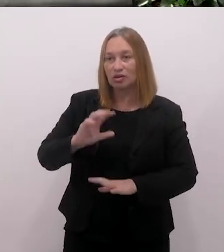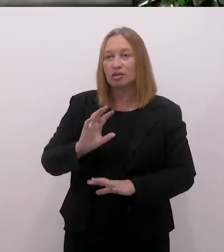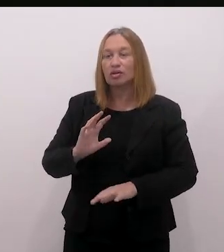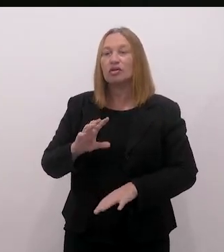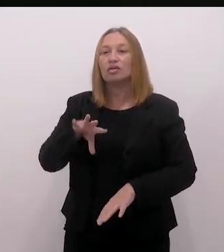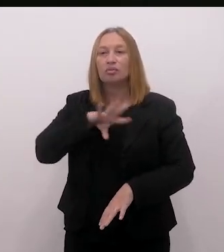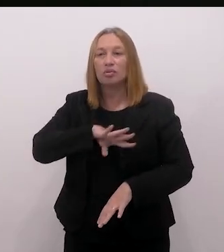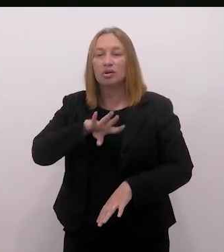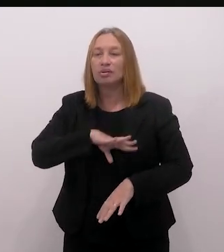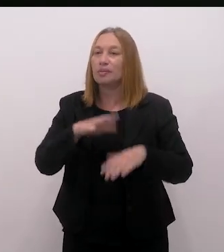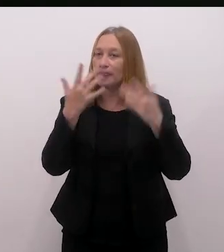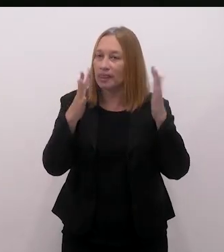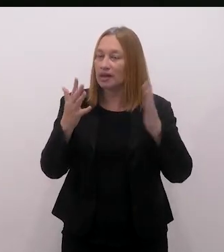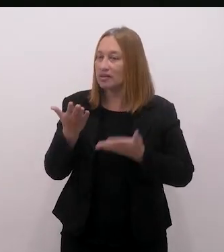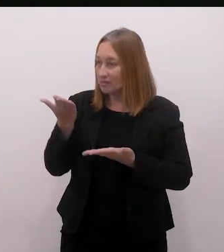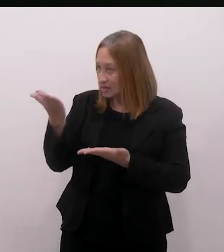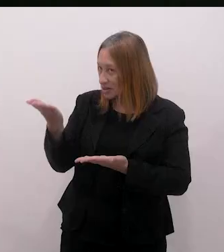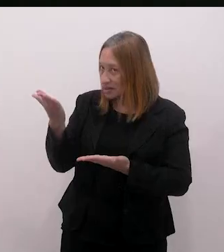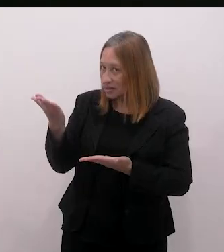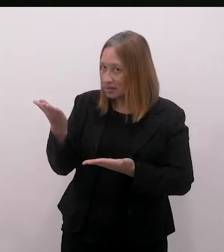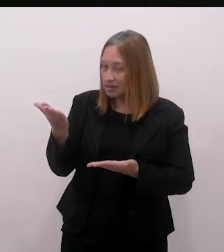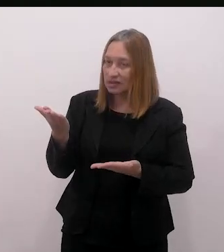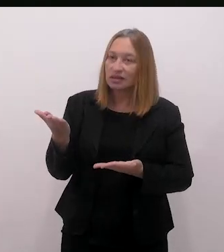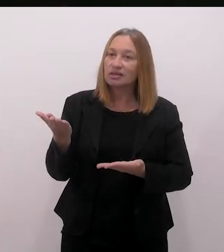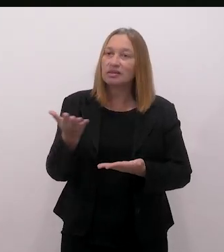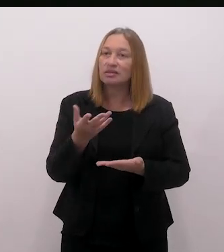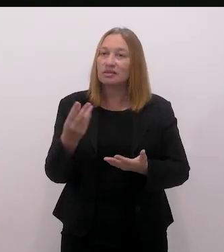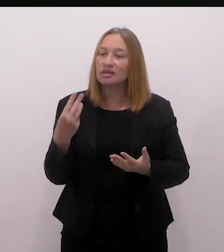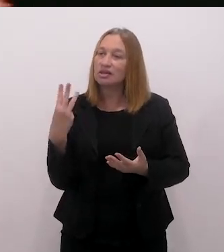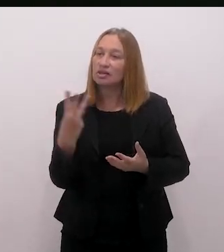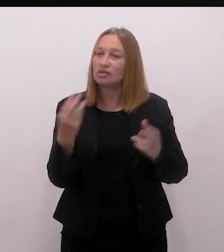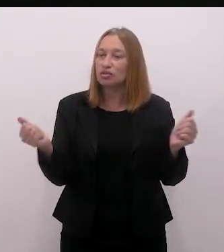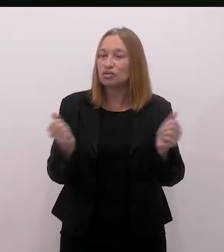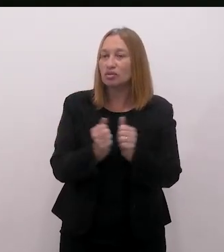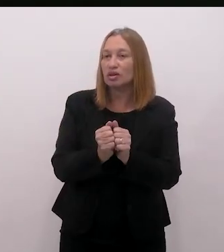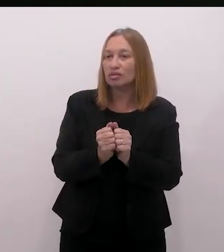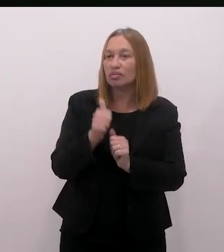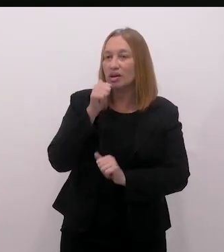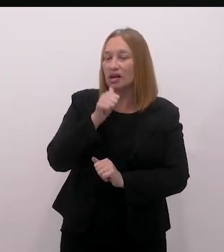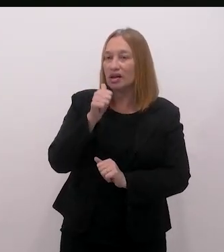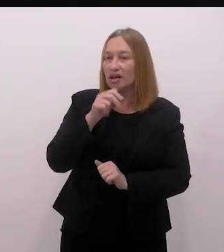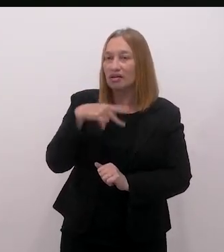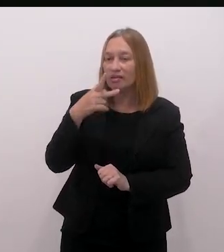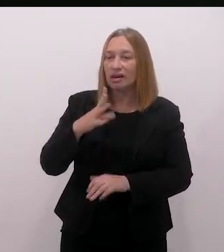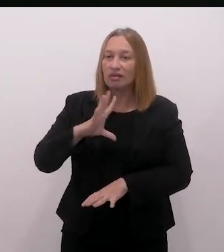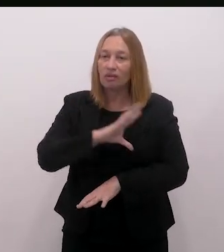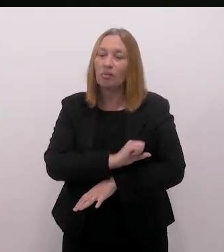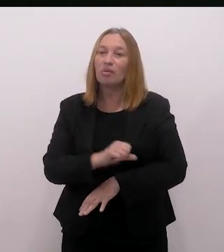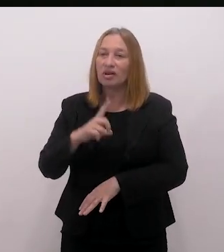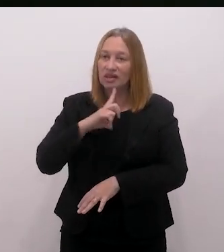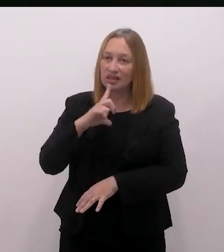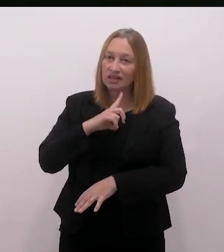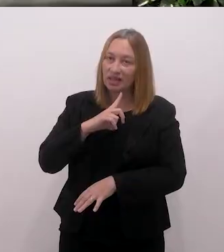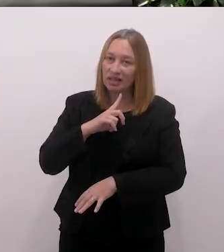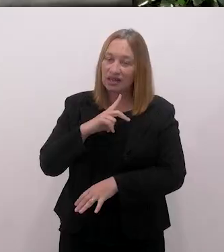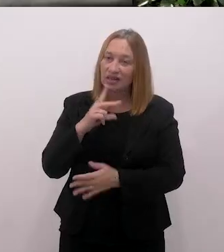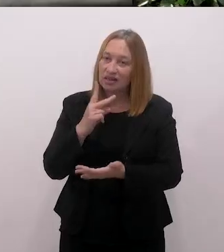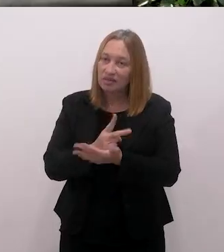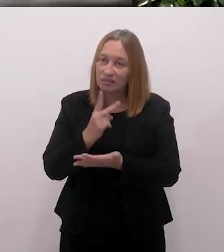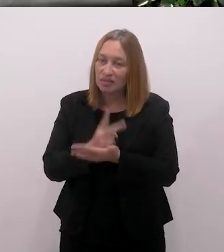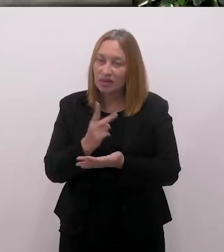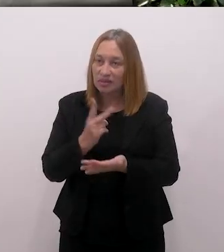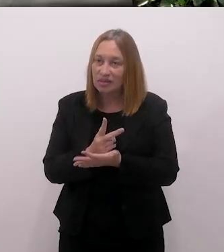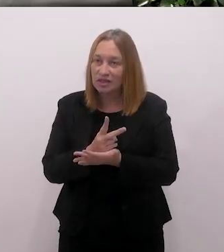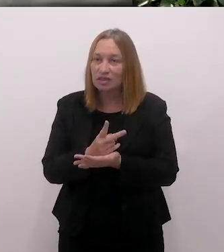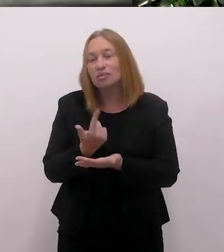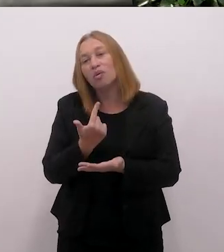merece esse parabéns. E depois parabenizar você, porque sem saber, você juntou 3 mulheres que vieram aqui falar sobre a paixão que elas têm. É verdade. Mesmo